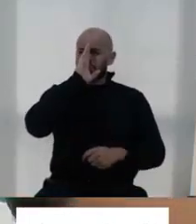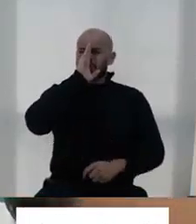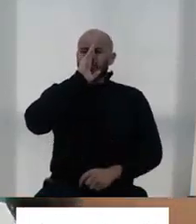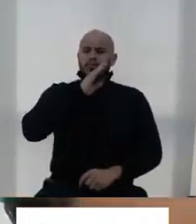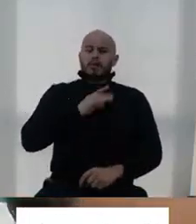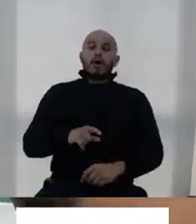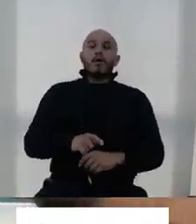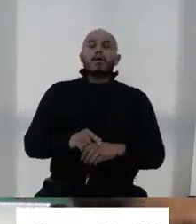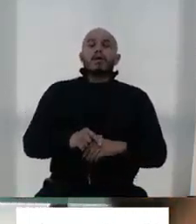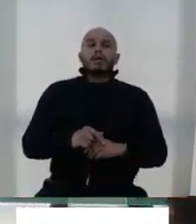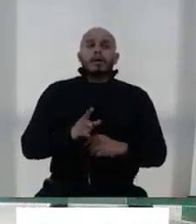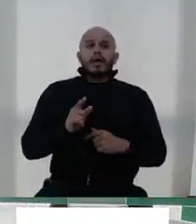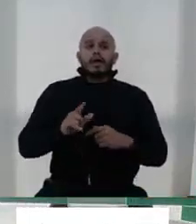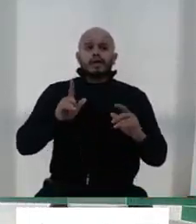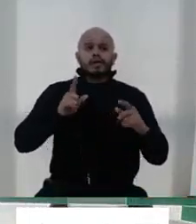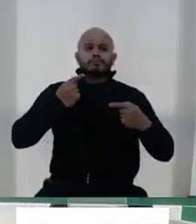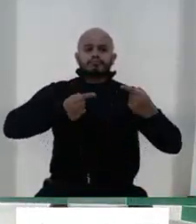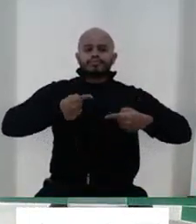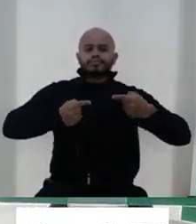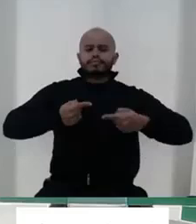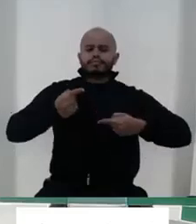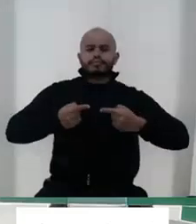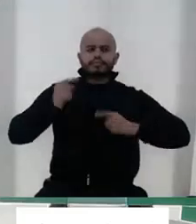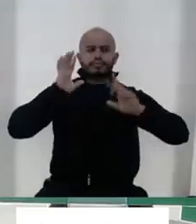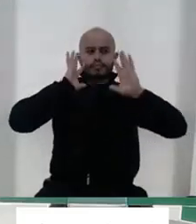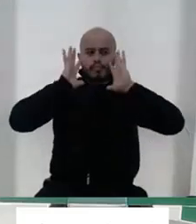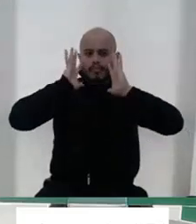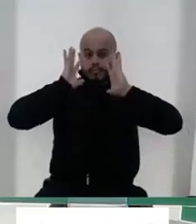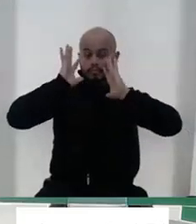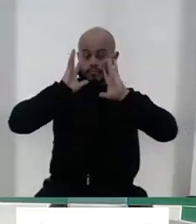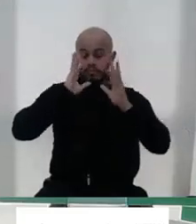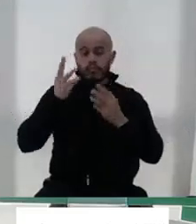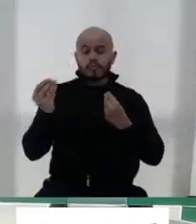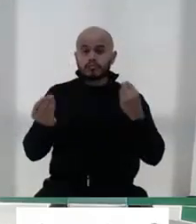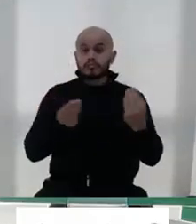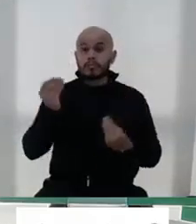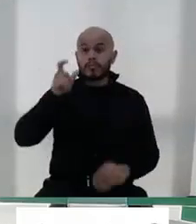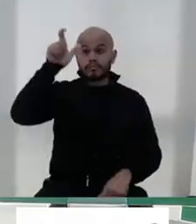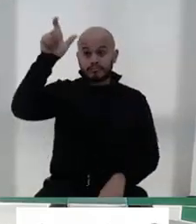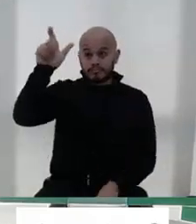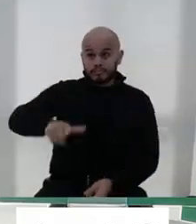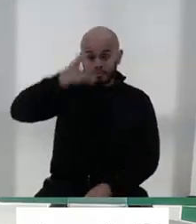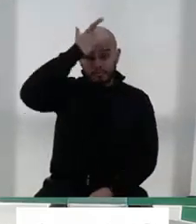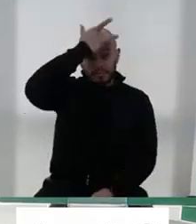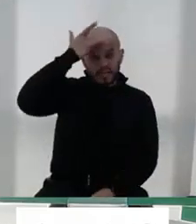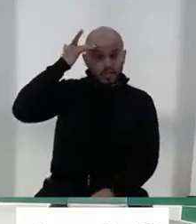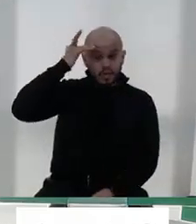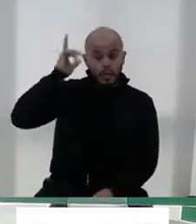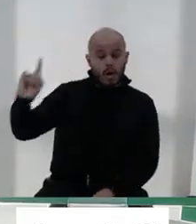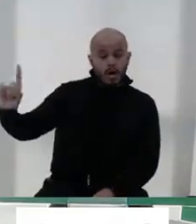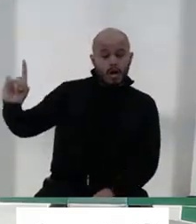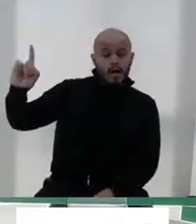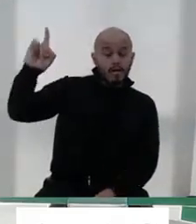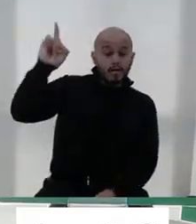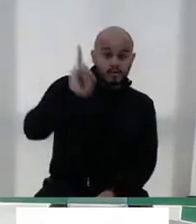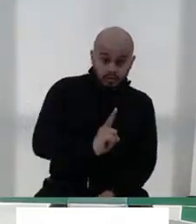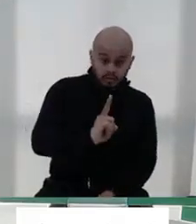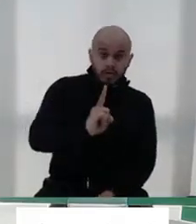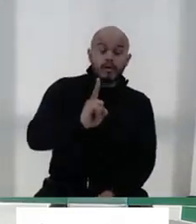a gente, nessa deliberação, nós partimos do pressuposto de que a pessoa que chega na defensoria, que aporta na defensoria com